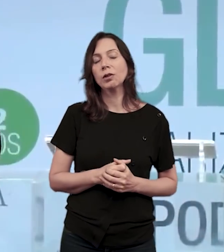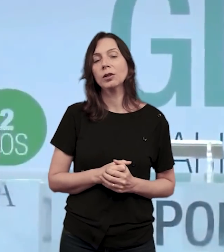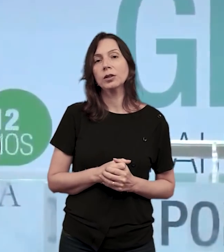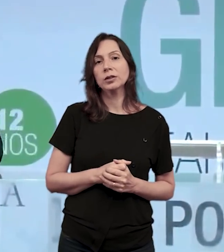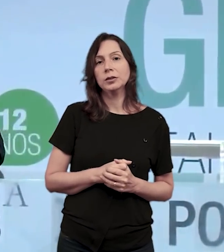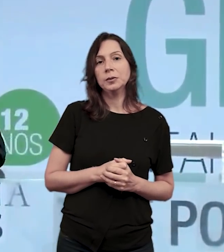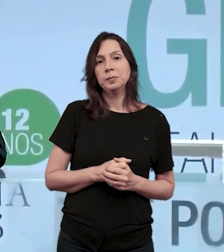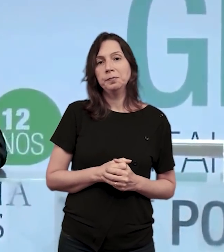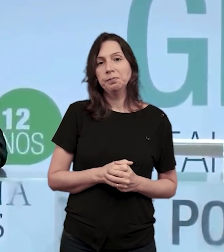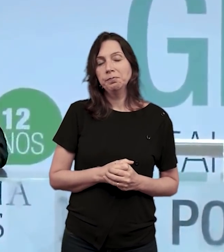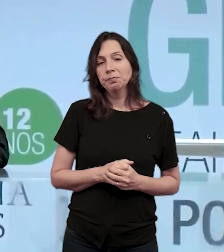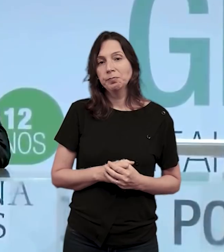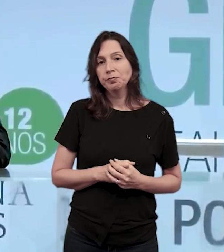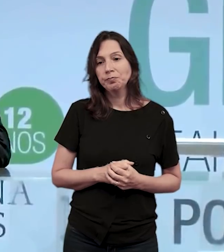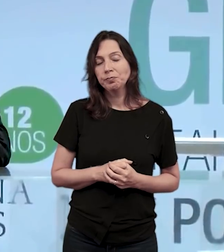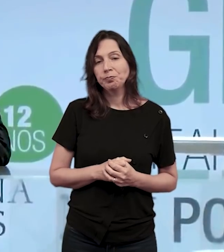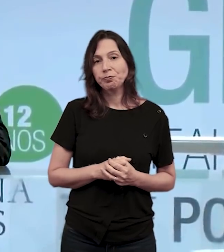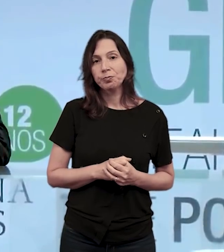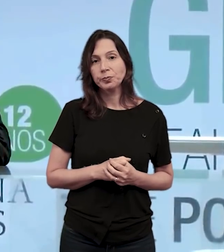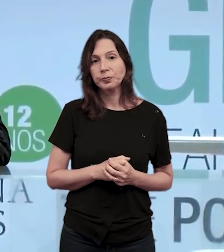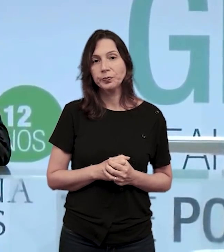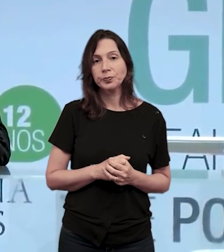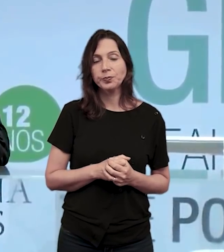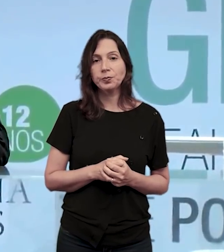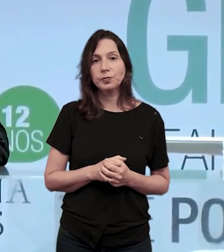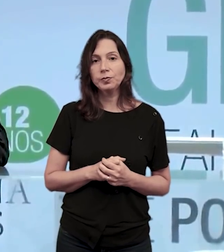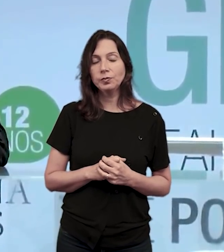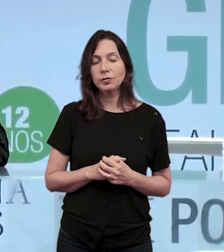Você ainda está achando que é demais em você?